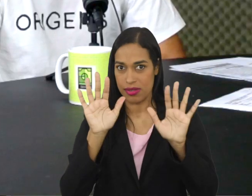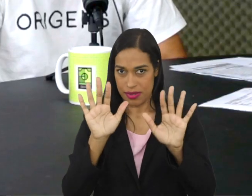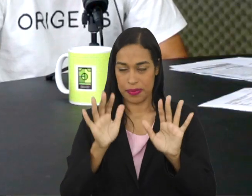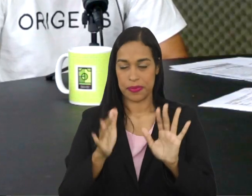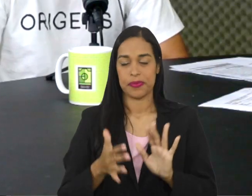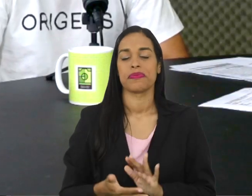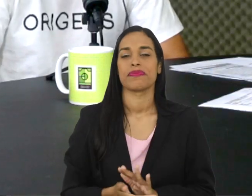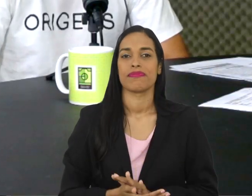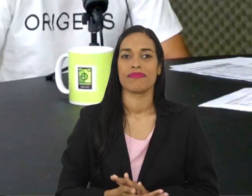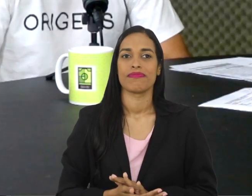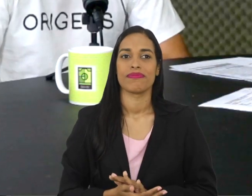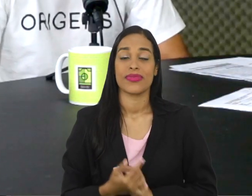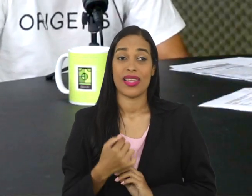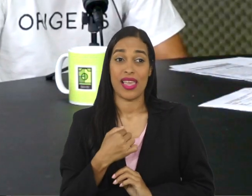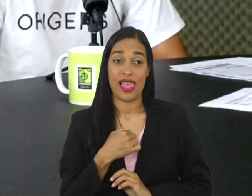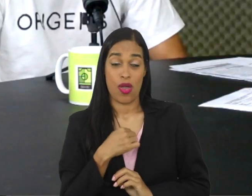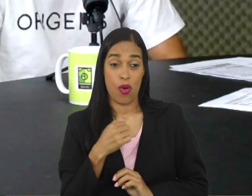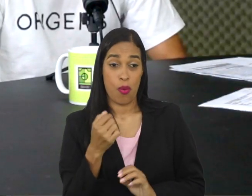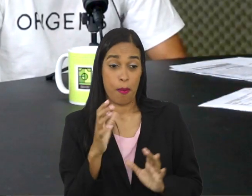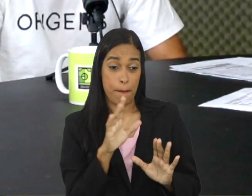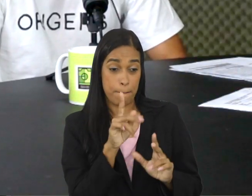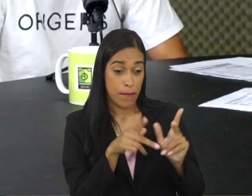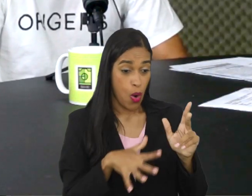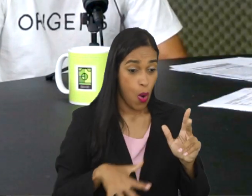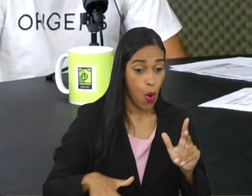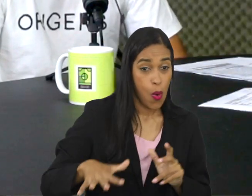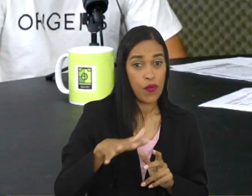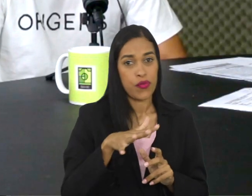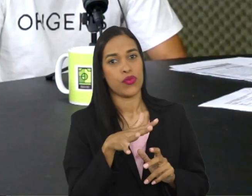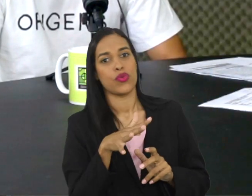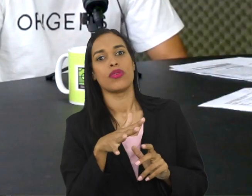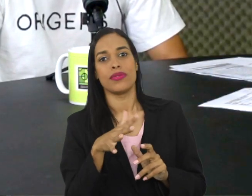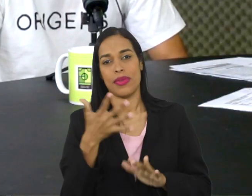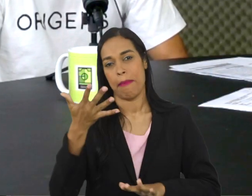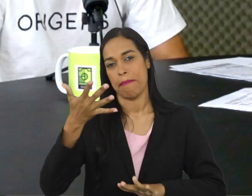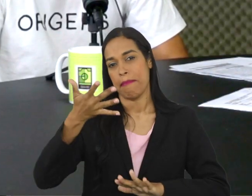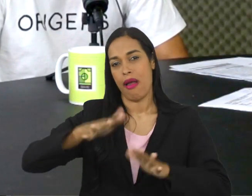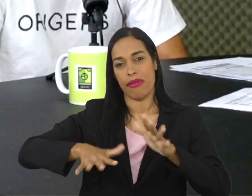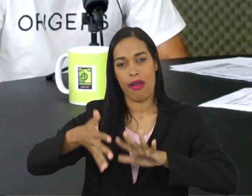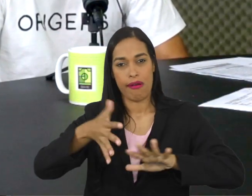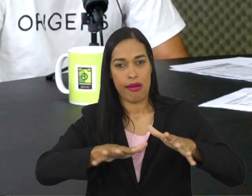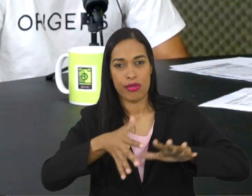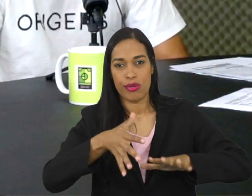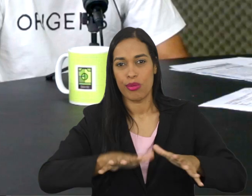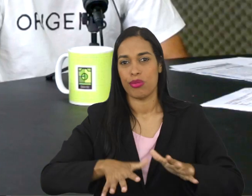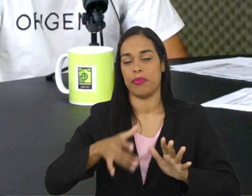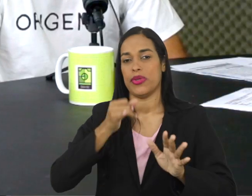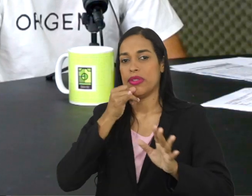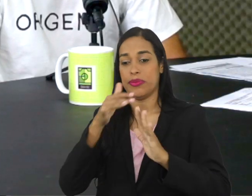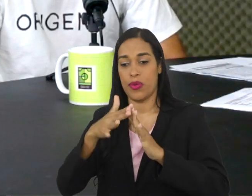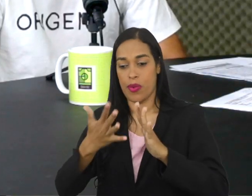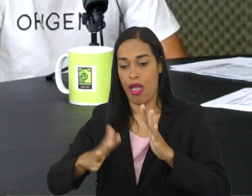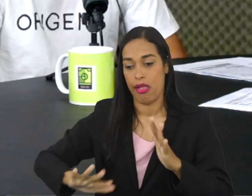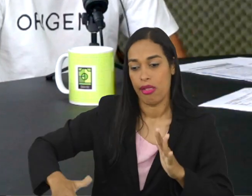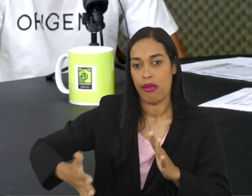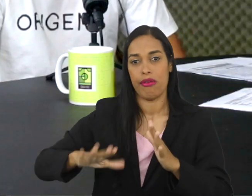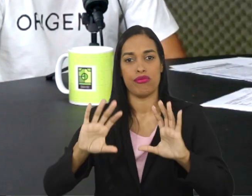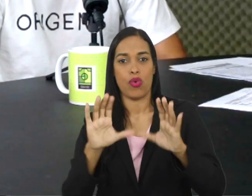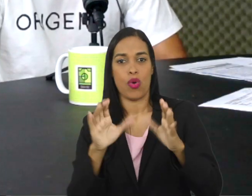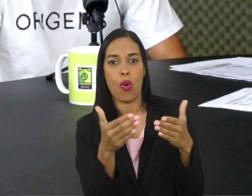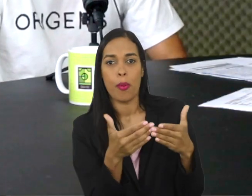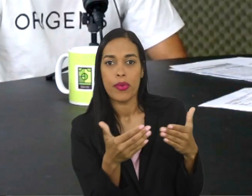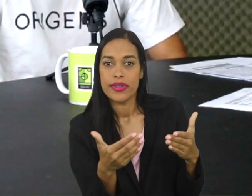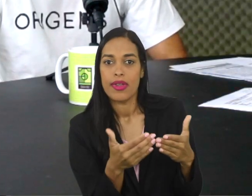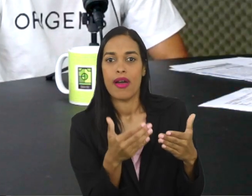mas uma coisa é ser uma nação de maracatu, que é uma nação vinculada a um terreiro religioso, a uma